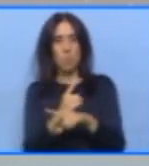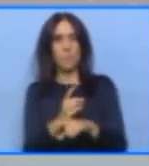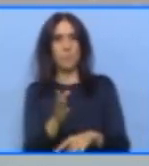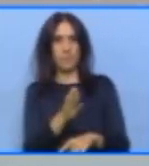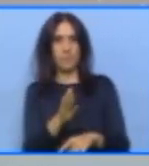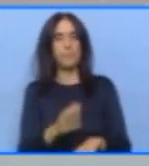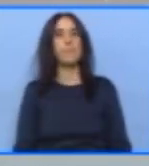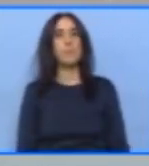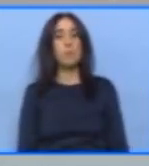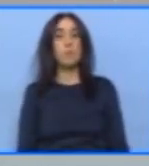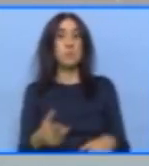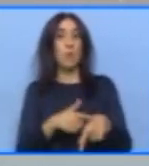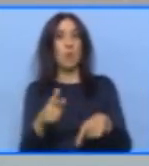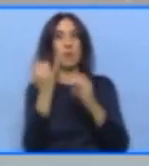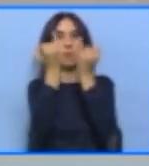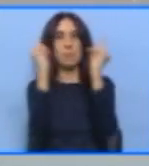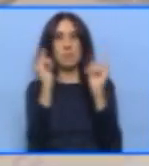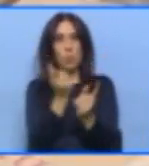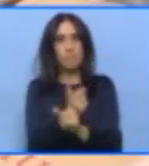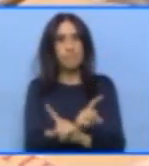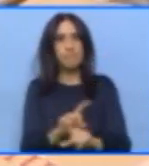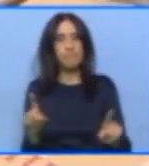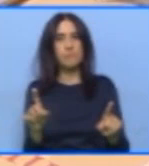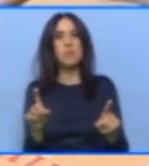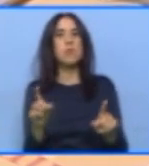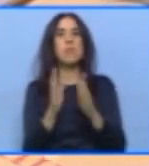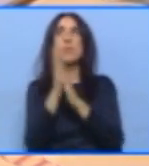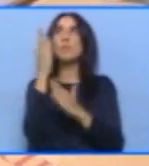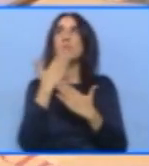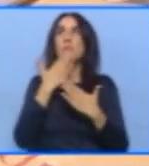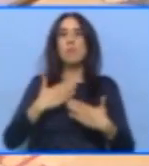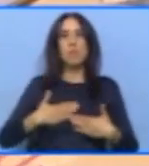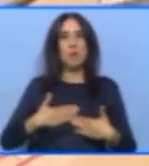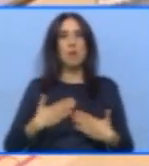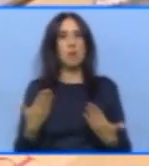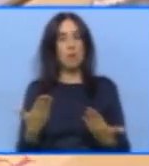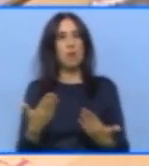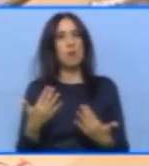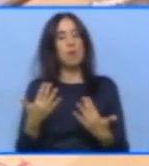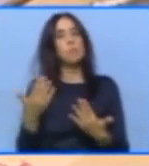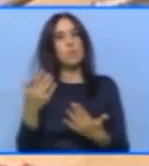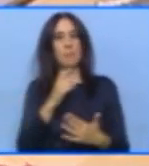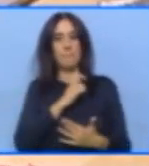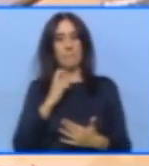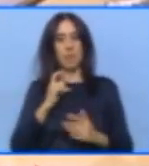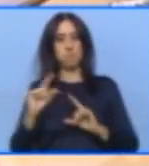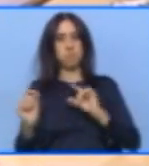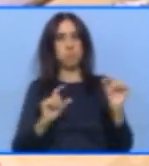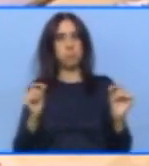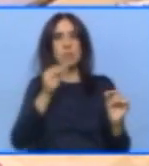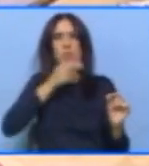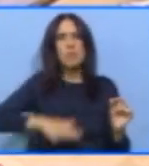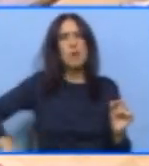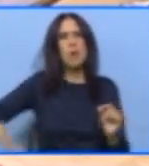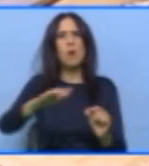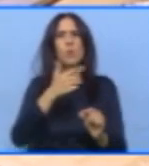obstaculização da independência, foi uma graça de Deus. Muitos padres saíram, então ficou imenso território